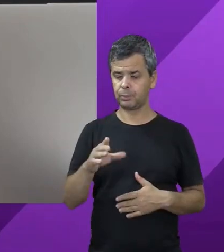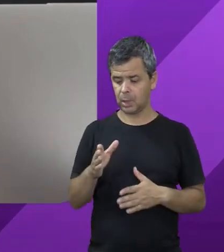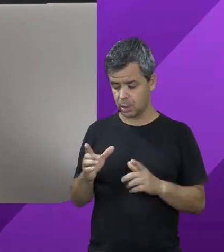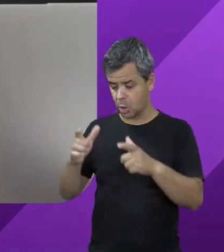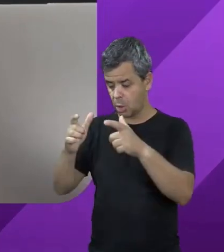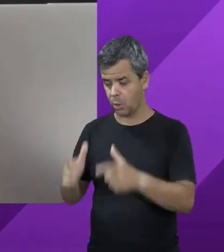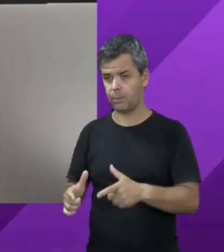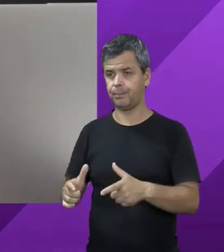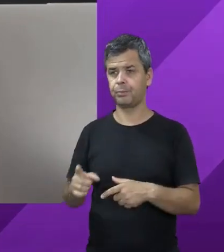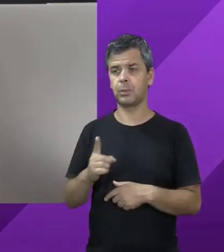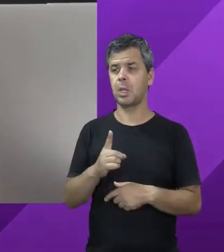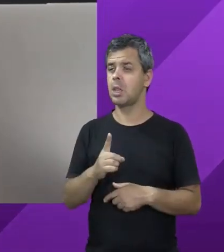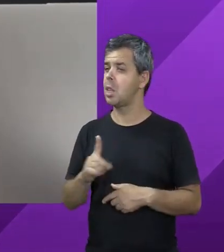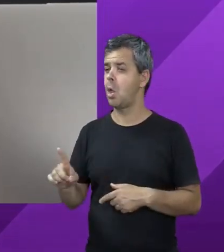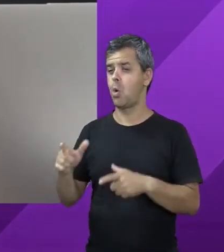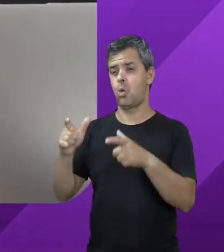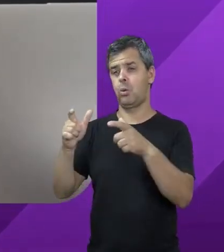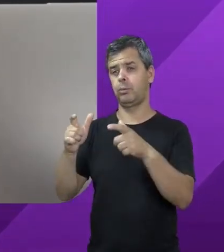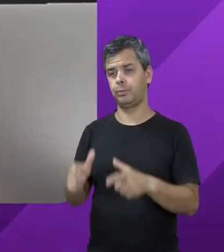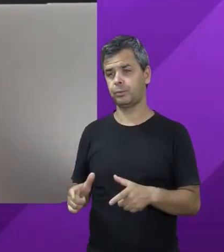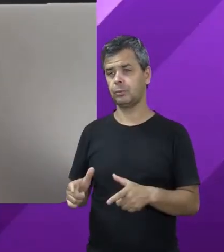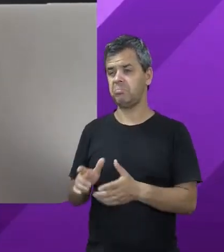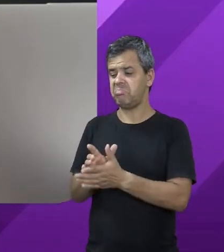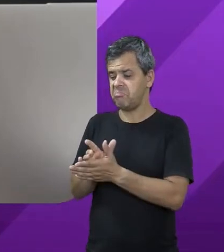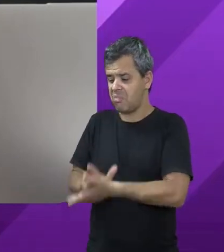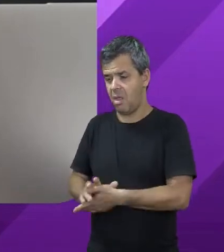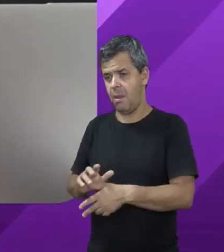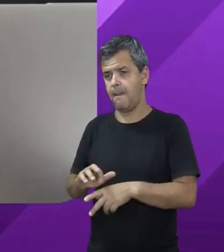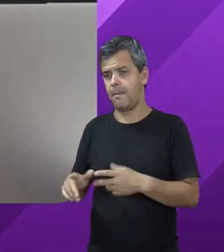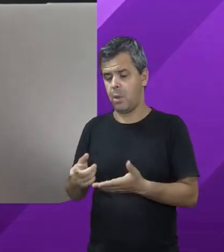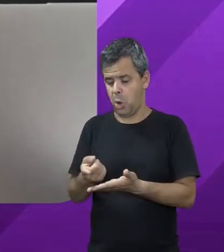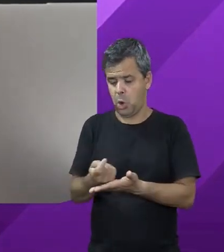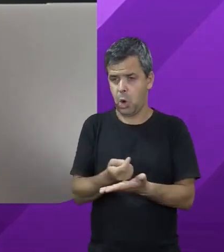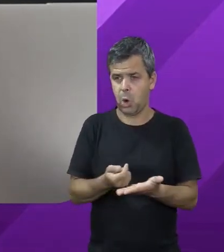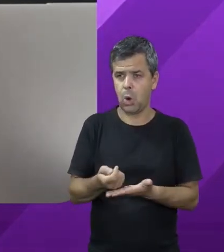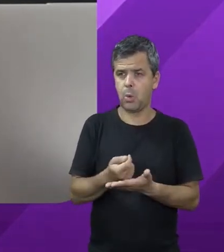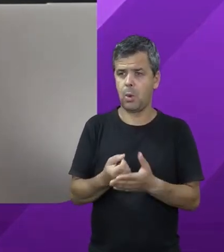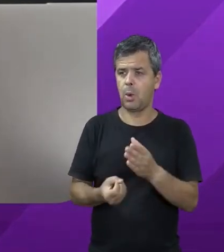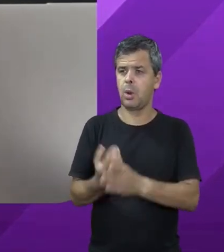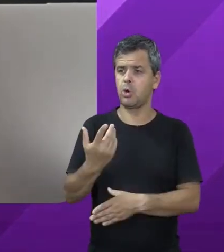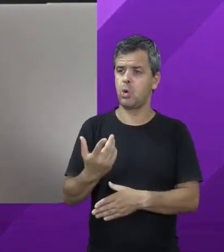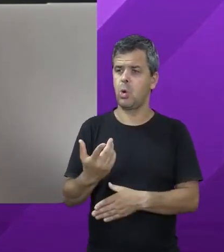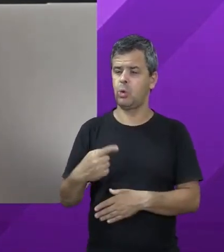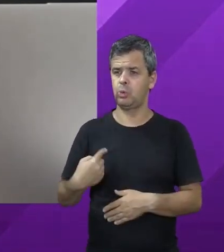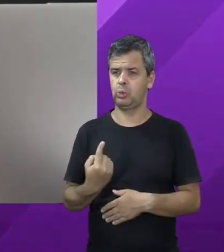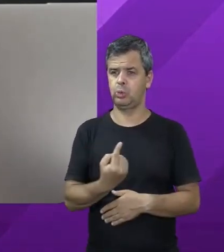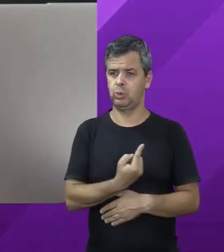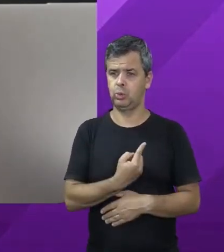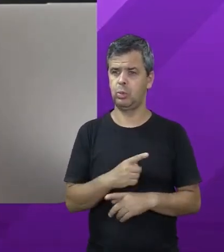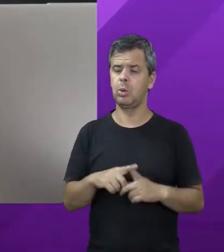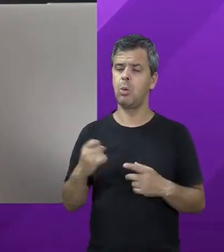lugar, né? Não sobre o lugar que o racismo e o capitalismo determinou sobre nós. Por isso foi